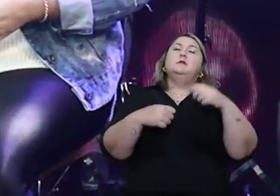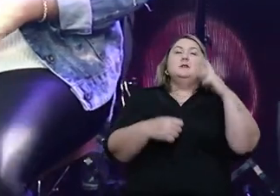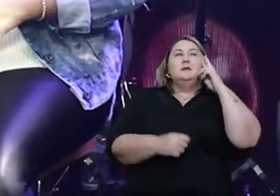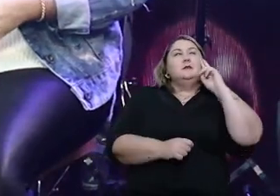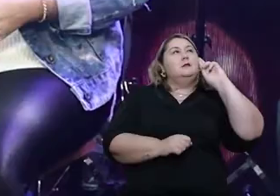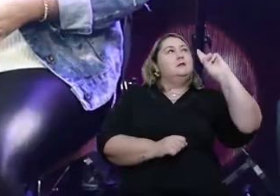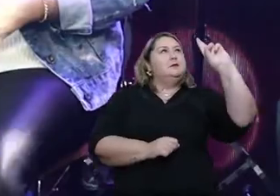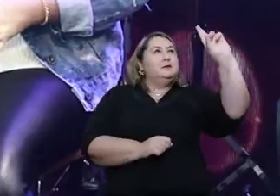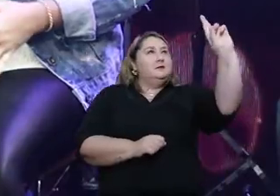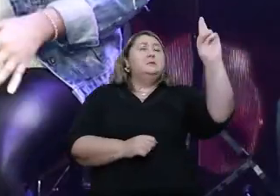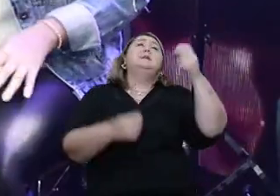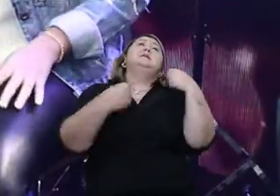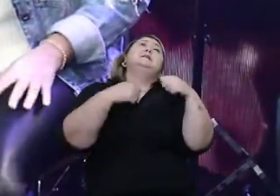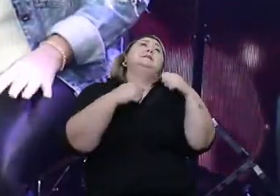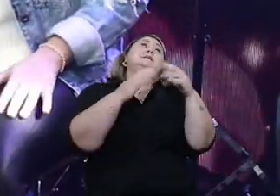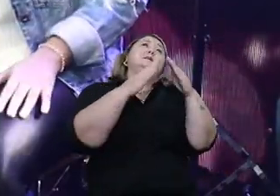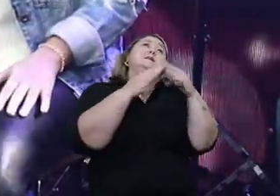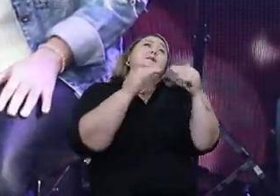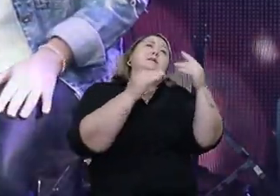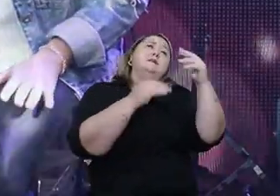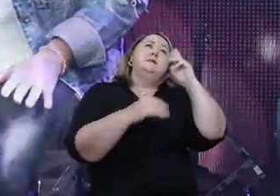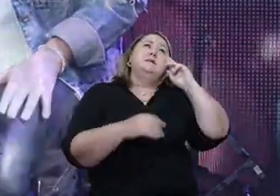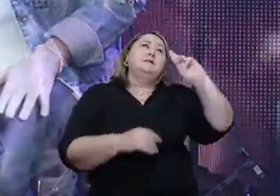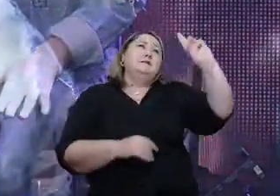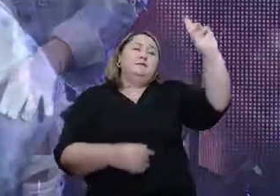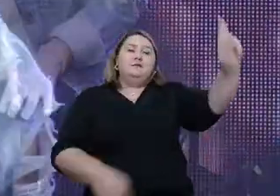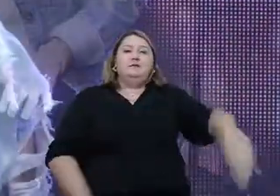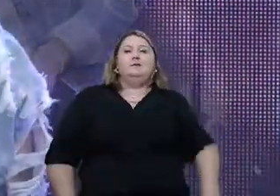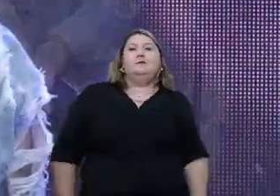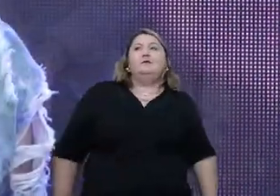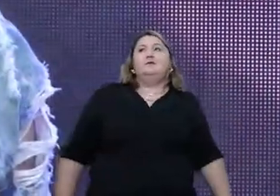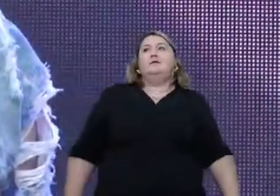ti, Senhor.